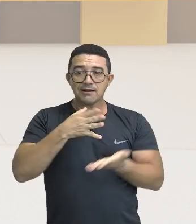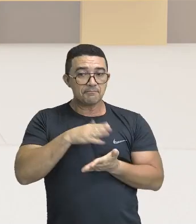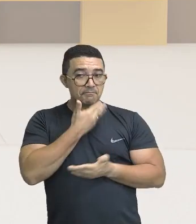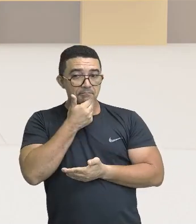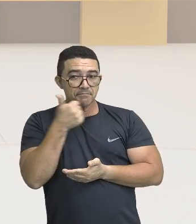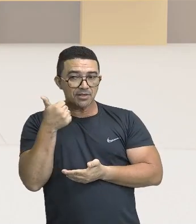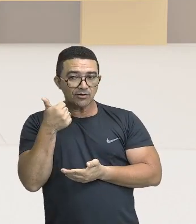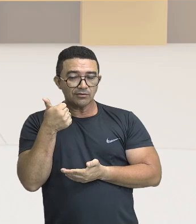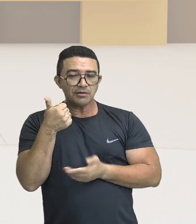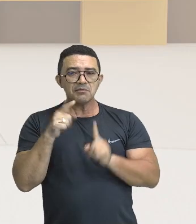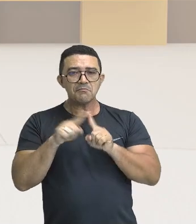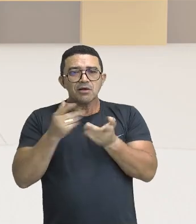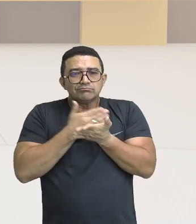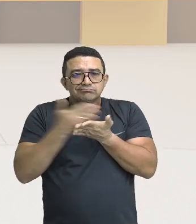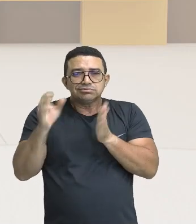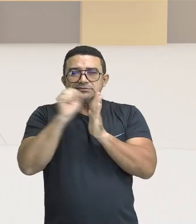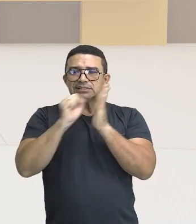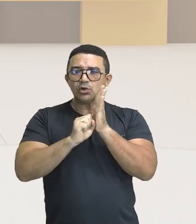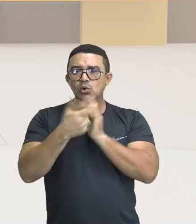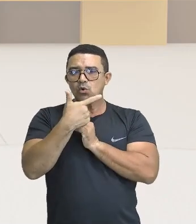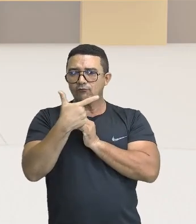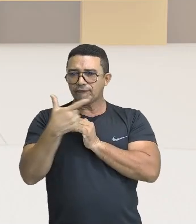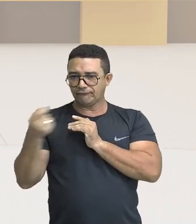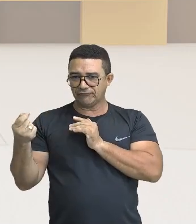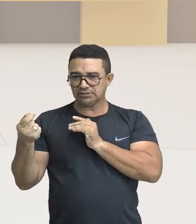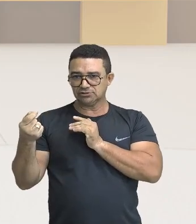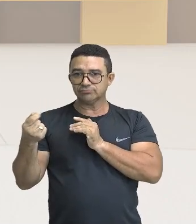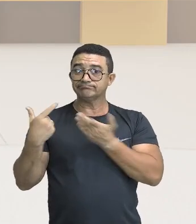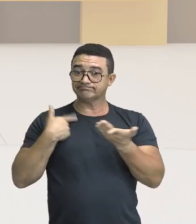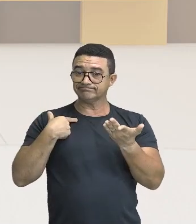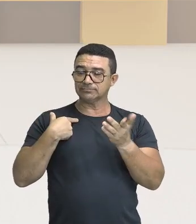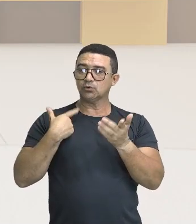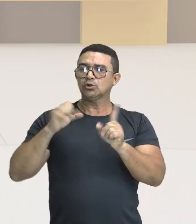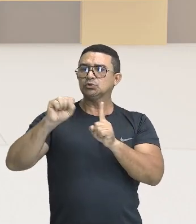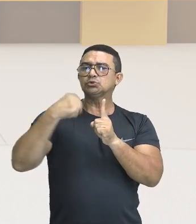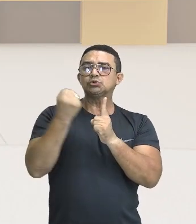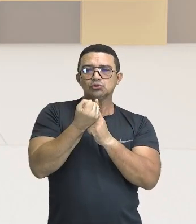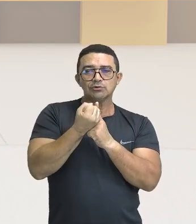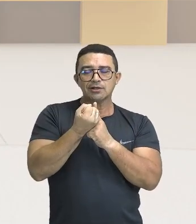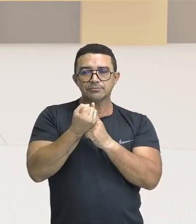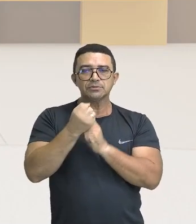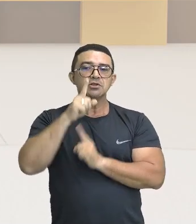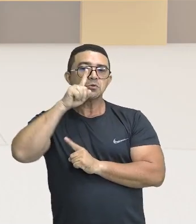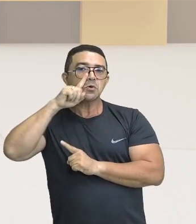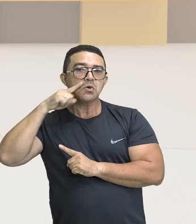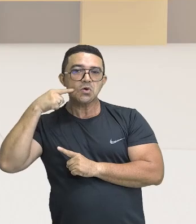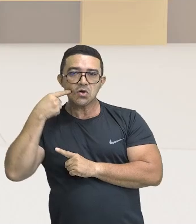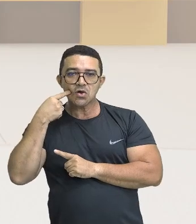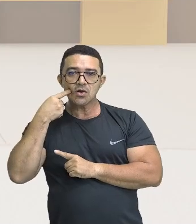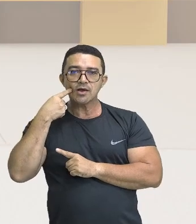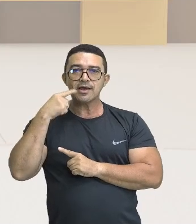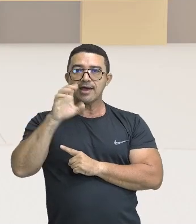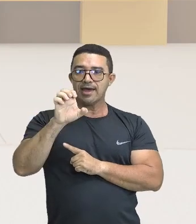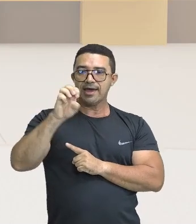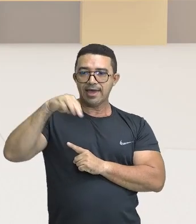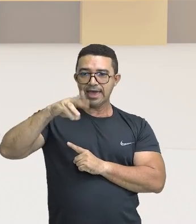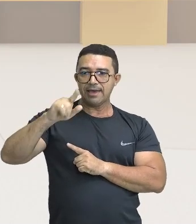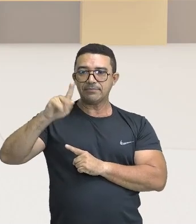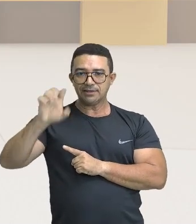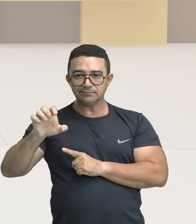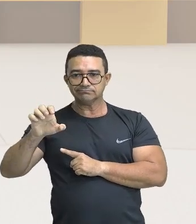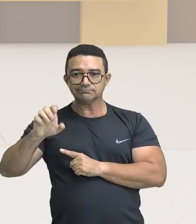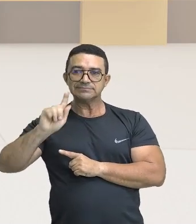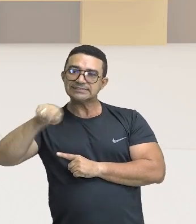a princípio, no início do século XX, o sociólogo Émile Durkheim, que ele nasceu na